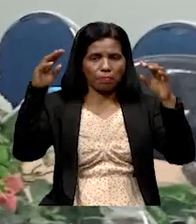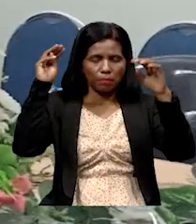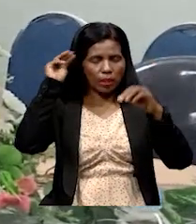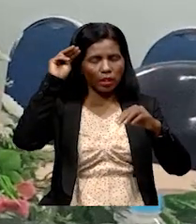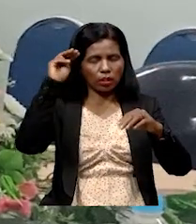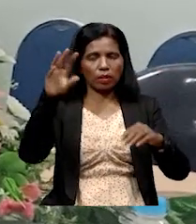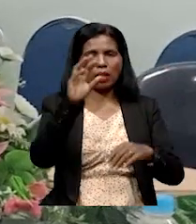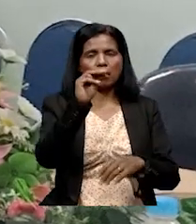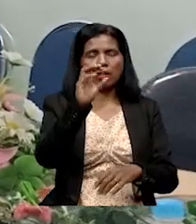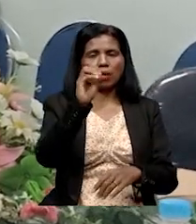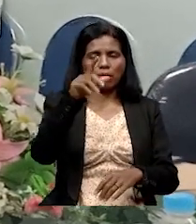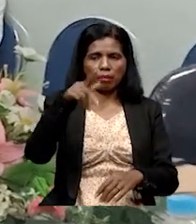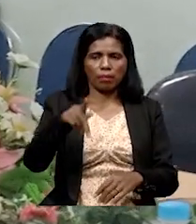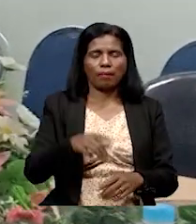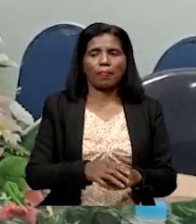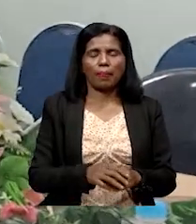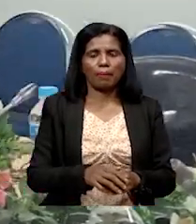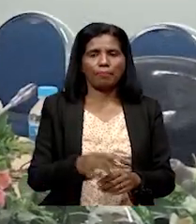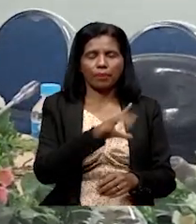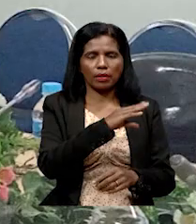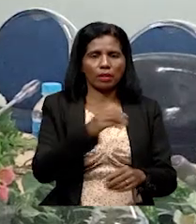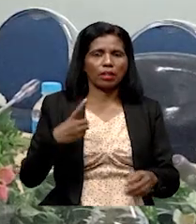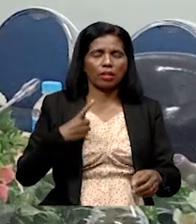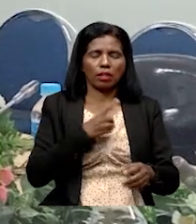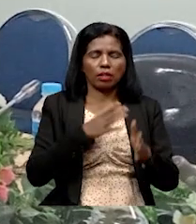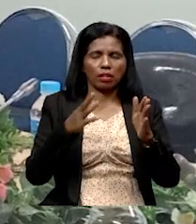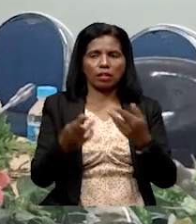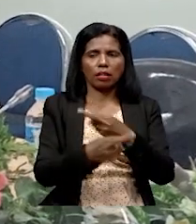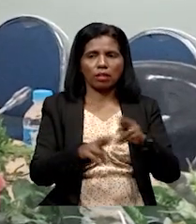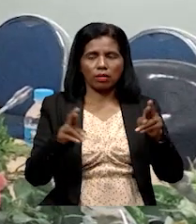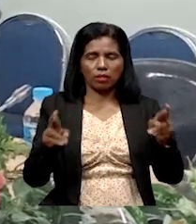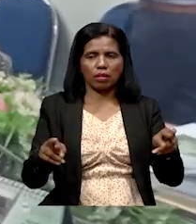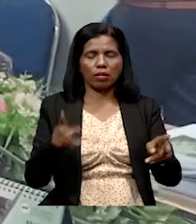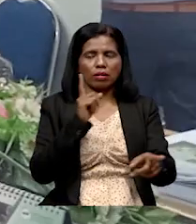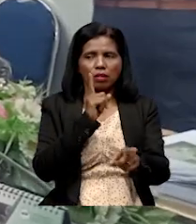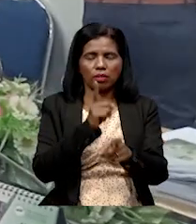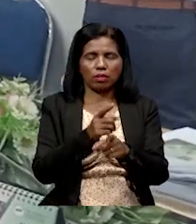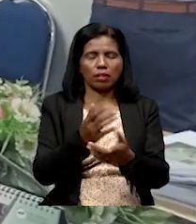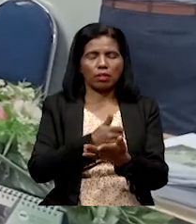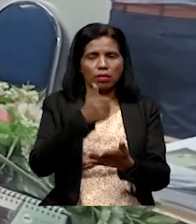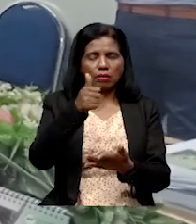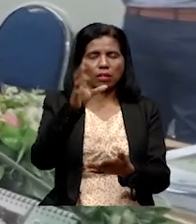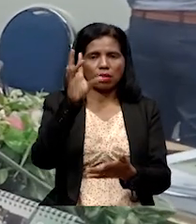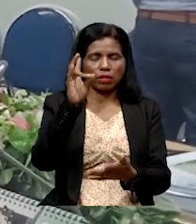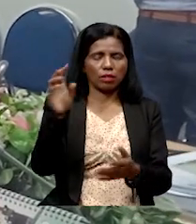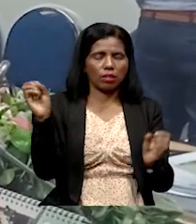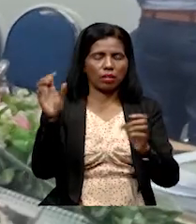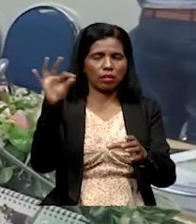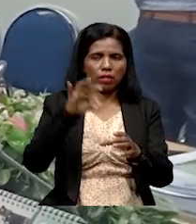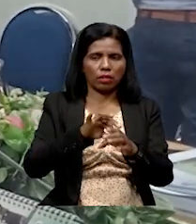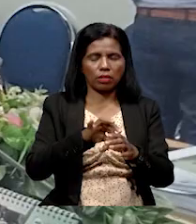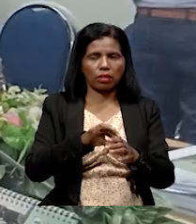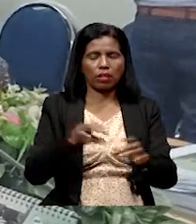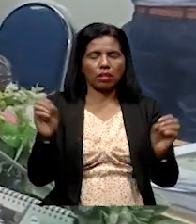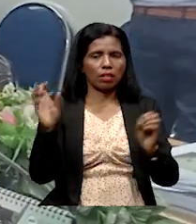públicas. Deputado PLP eleito o resultado votação secreto a favor Rito, contra zero, no